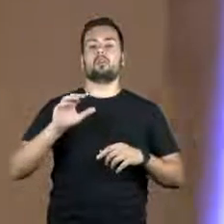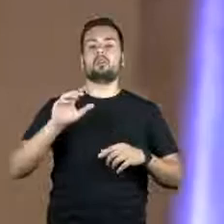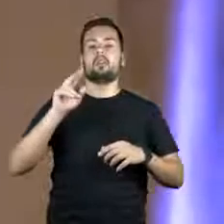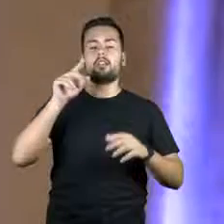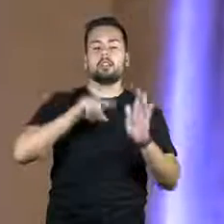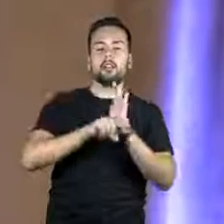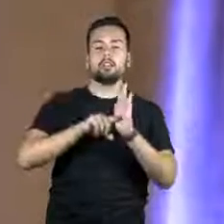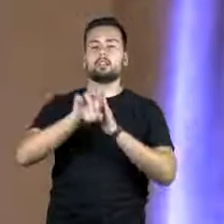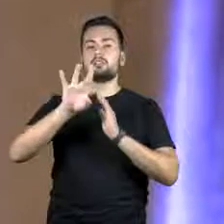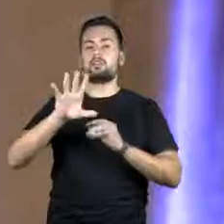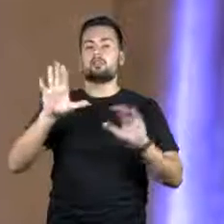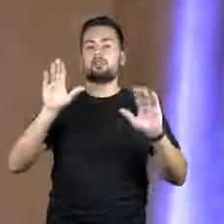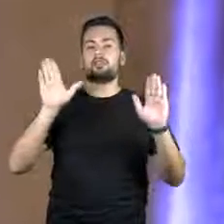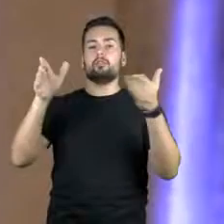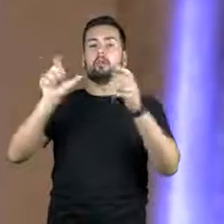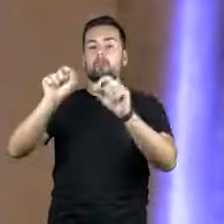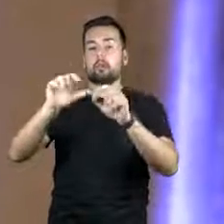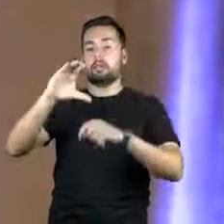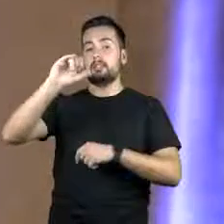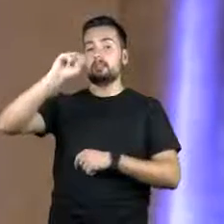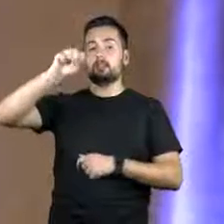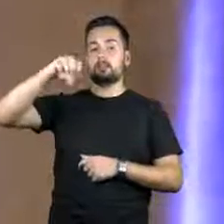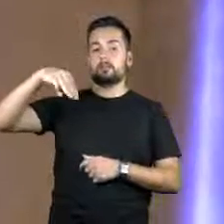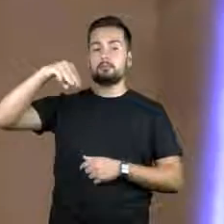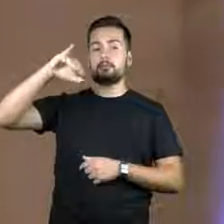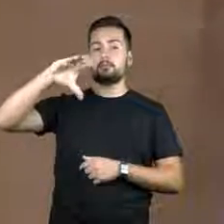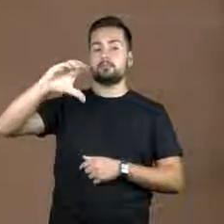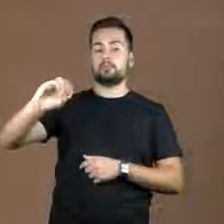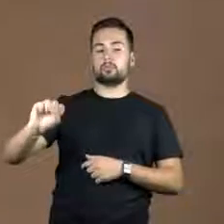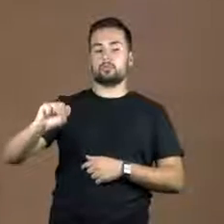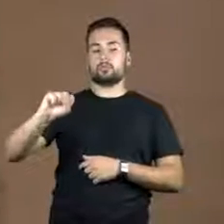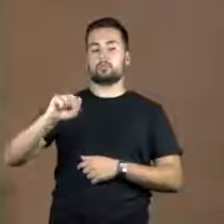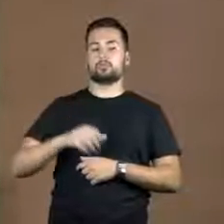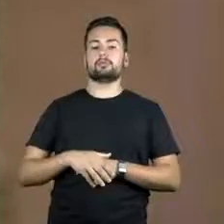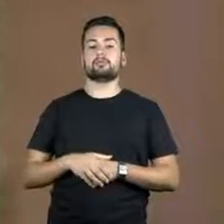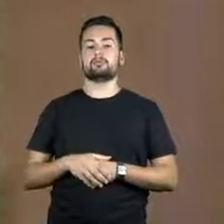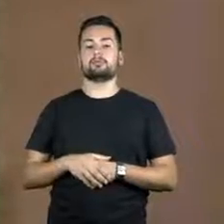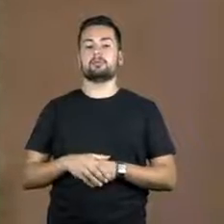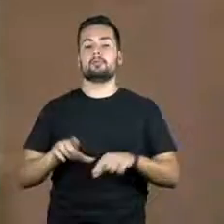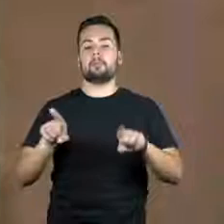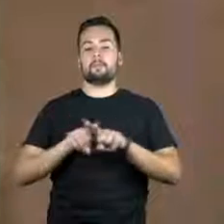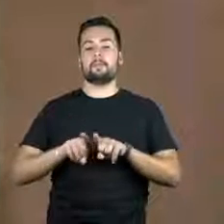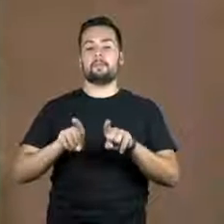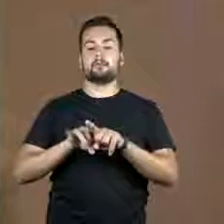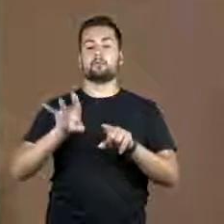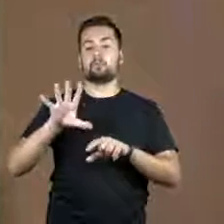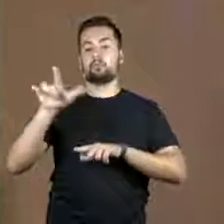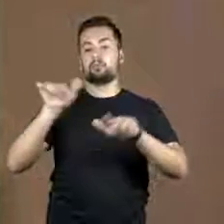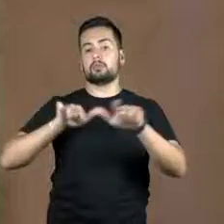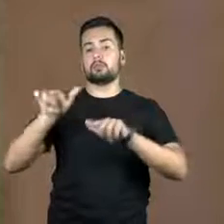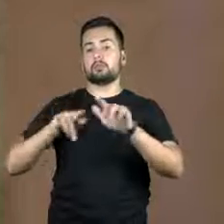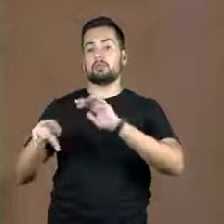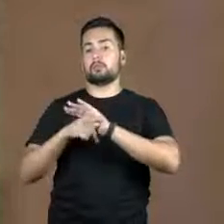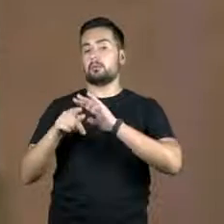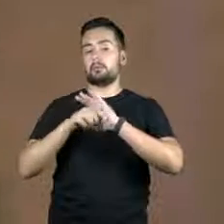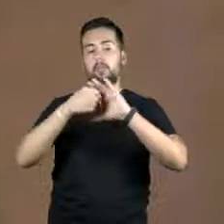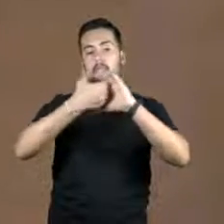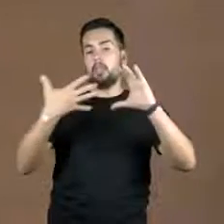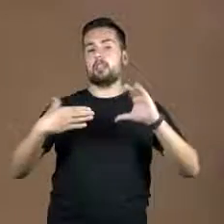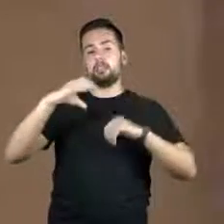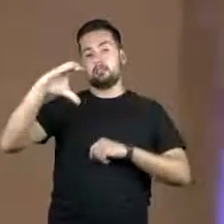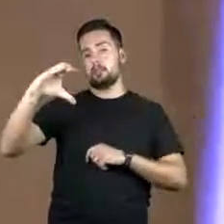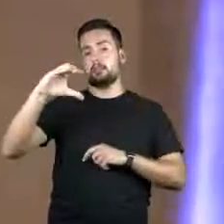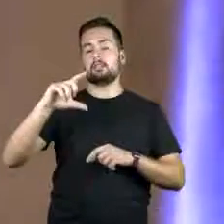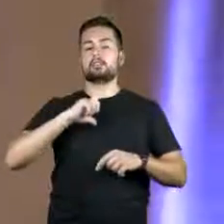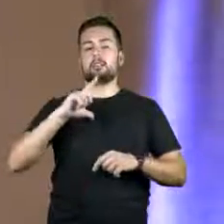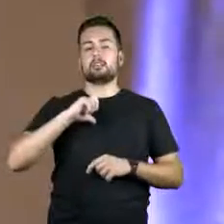sísmica, né, via média de elementos finitos. Então, ele possui um rigor de elementos finitos mesmo para trabalhar só essa parte de análise sísmica. Né. Ele tem um módulo em